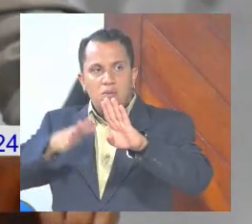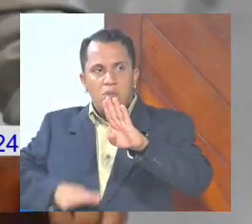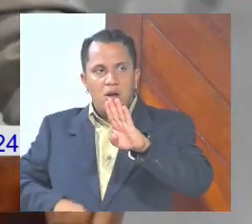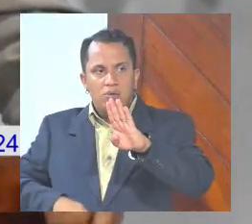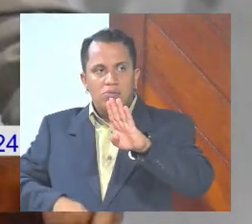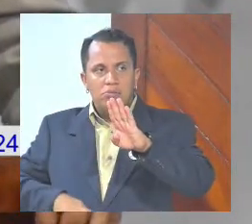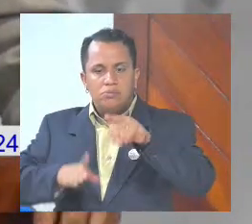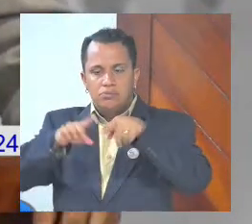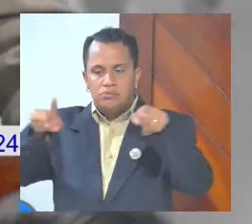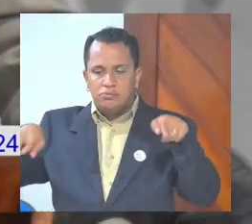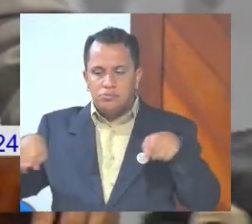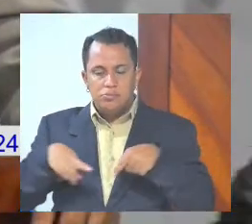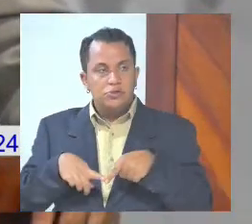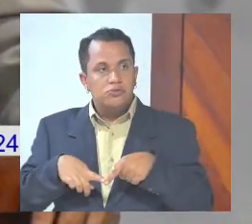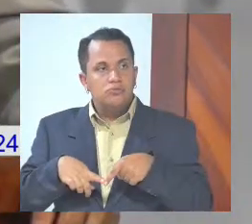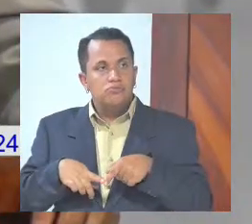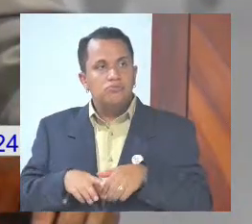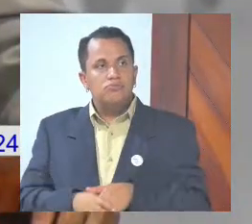de uma sala.